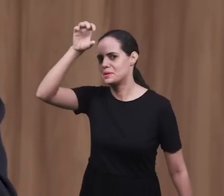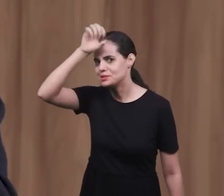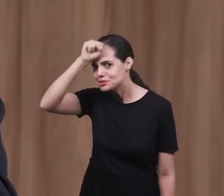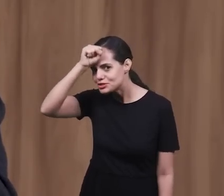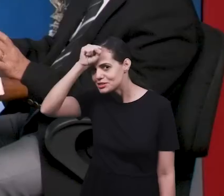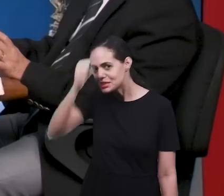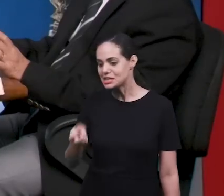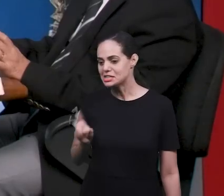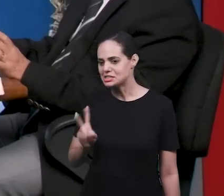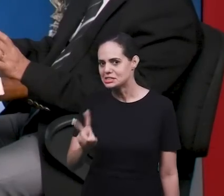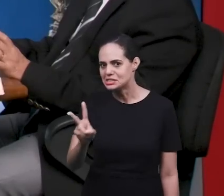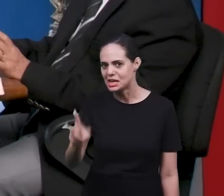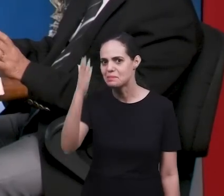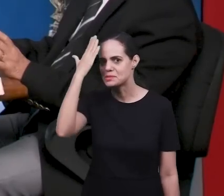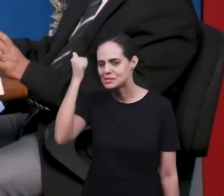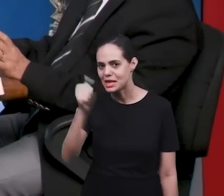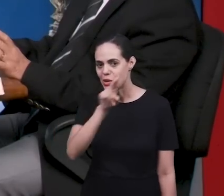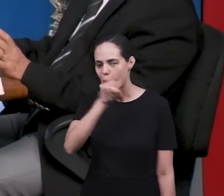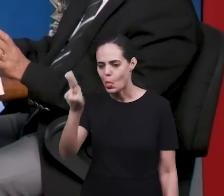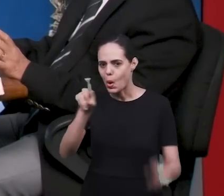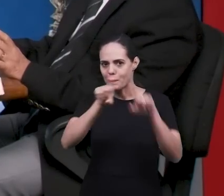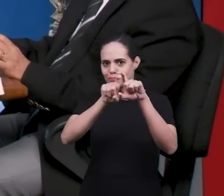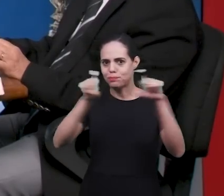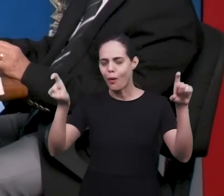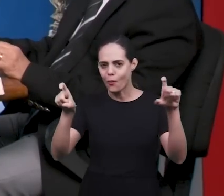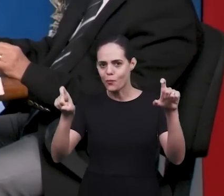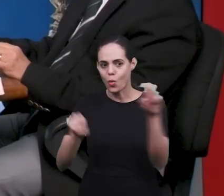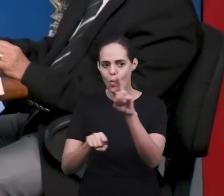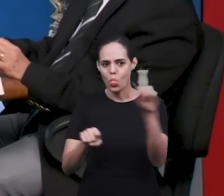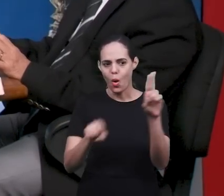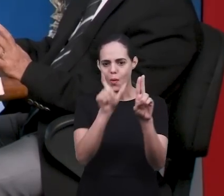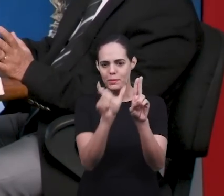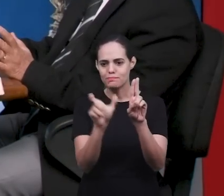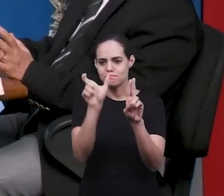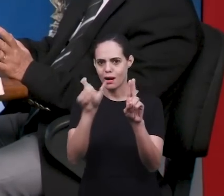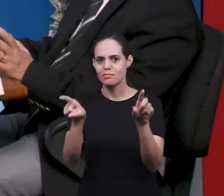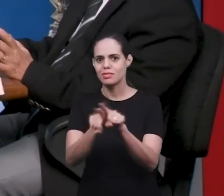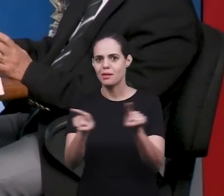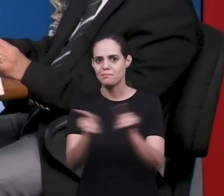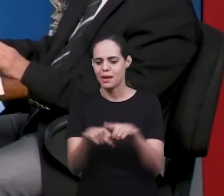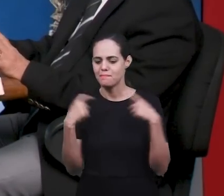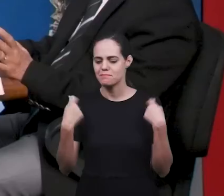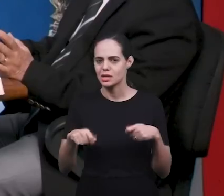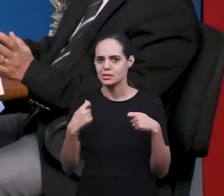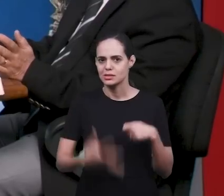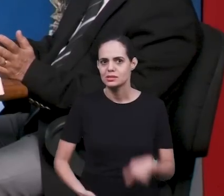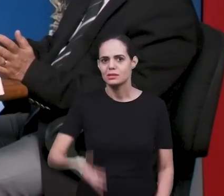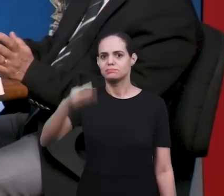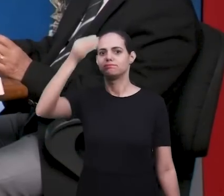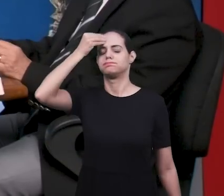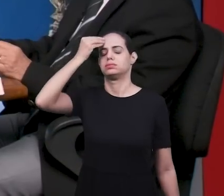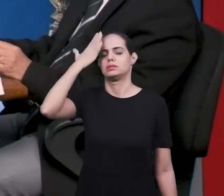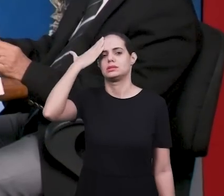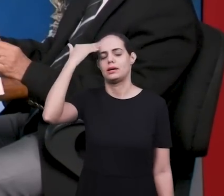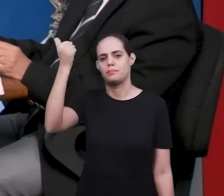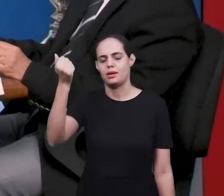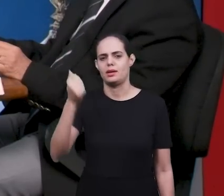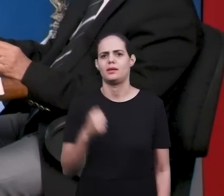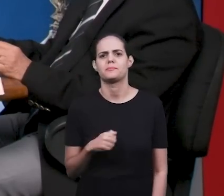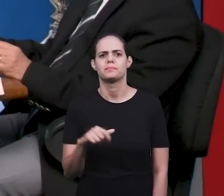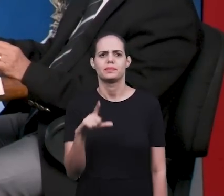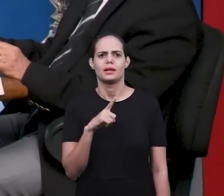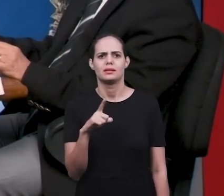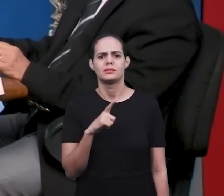nessa dificuldade. Pode ter muitas pessoas com o mesmo nome, né? Por exemplo, Maria, José, são nomes muito comuns no nosso... São nomes comuns, né? E aí a